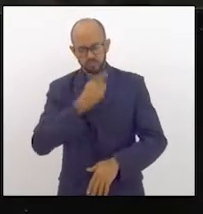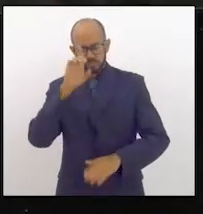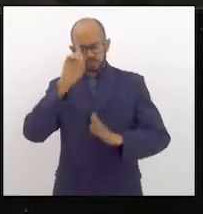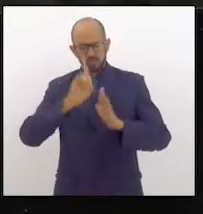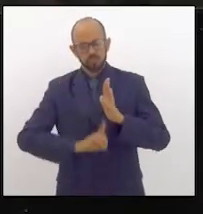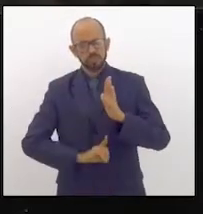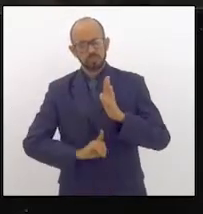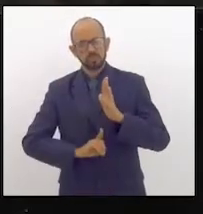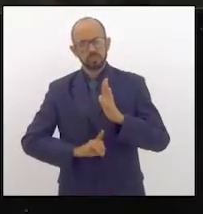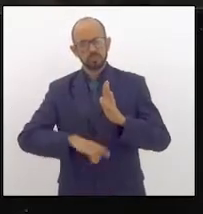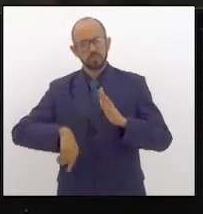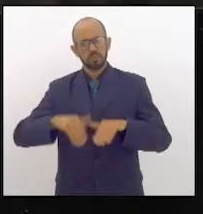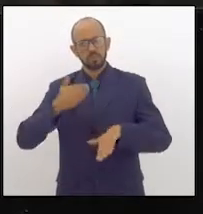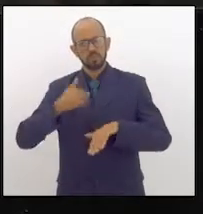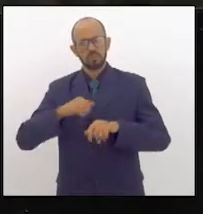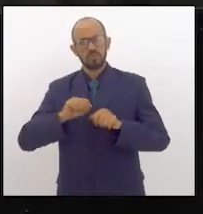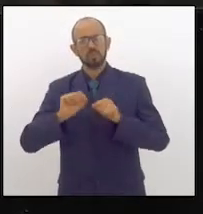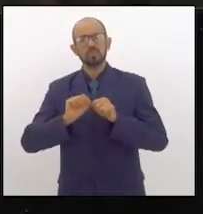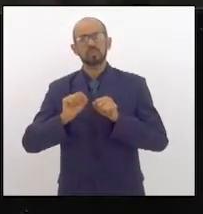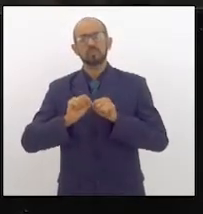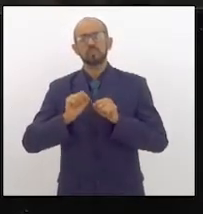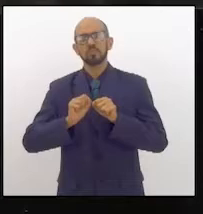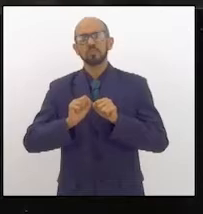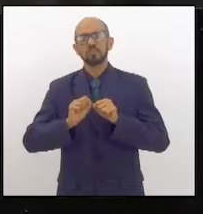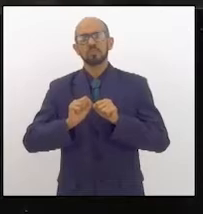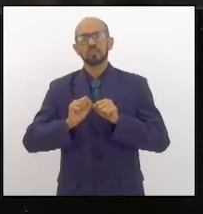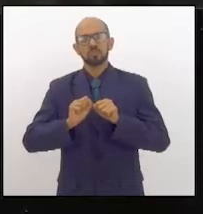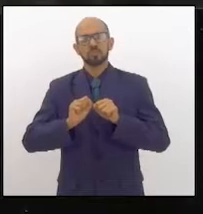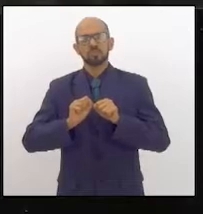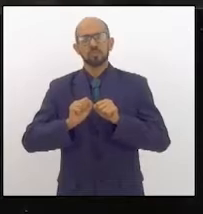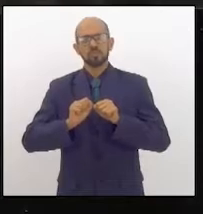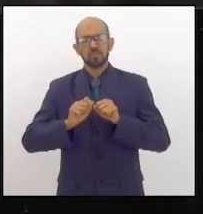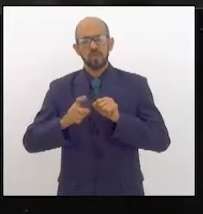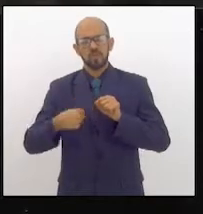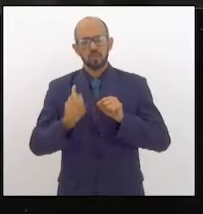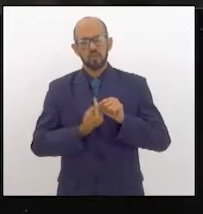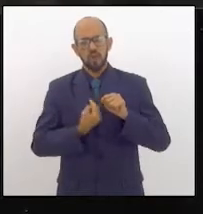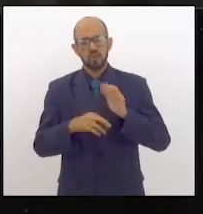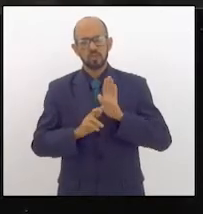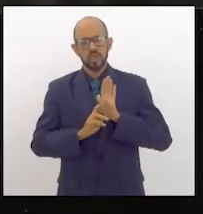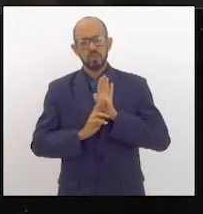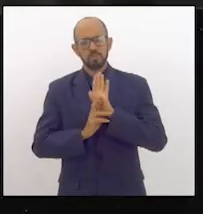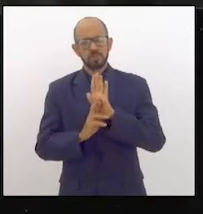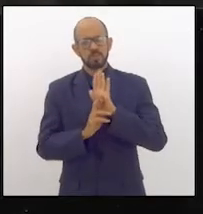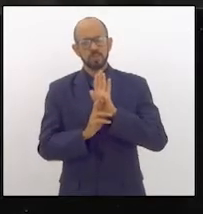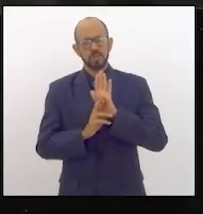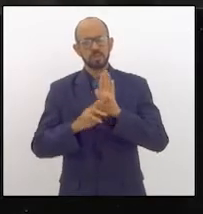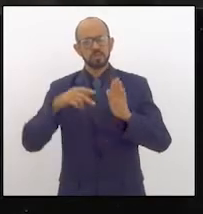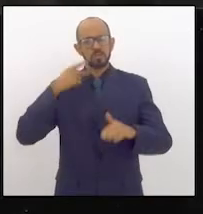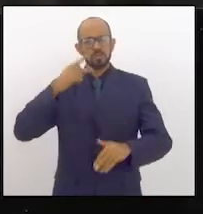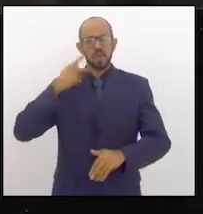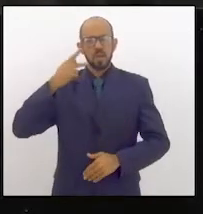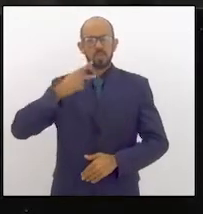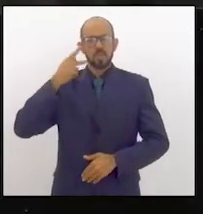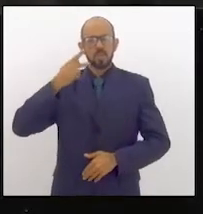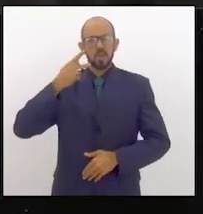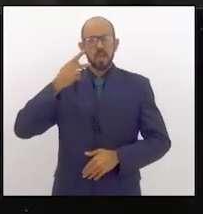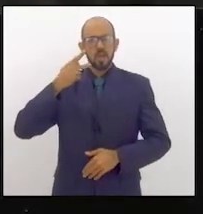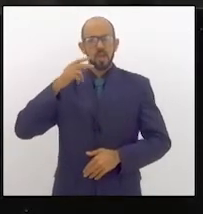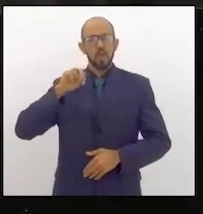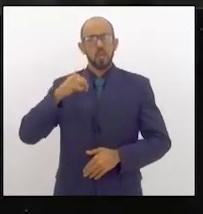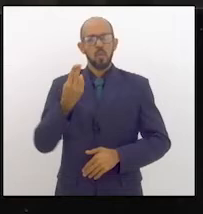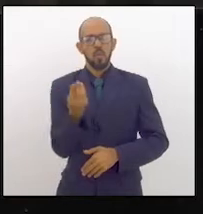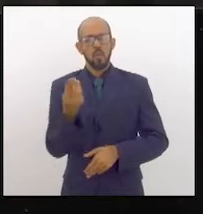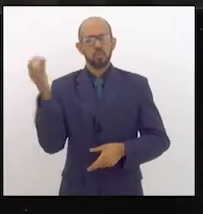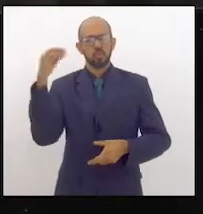direito a exercer o Nossa representação parlamentar ou dentro